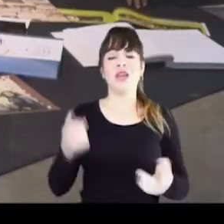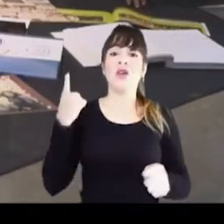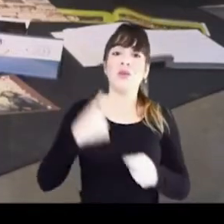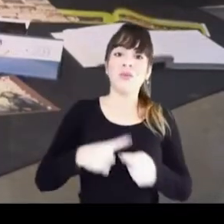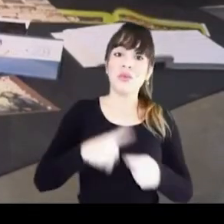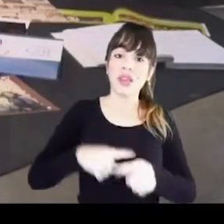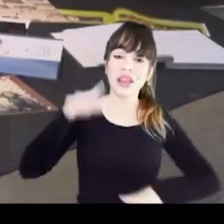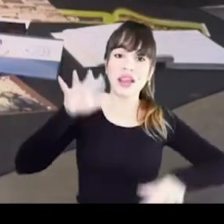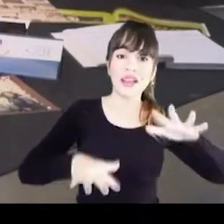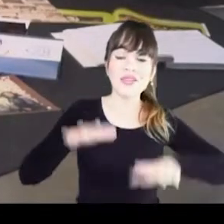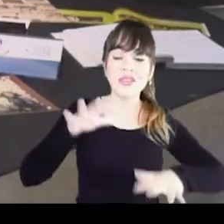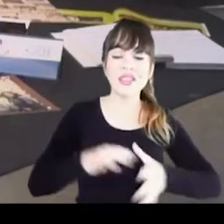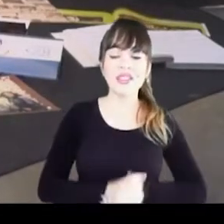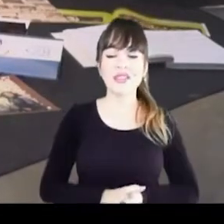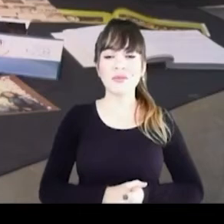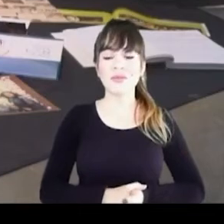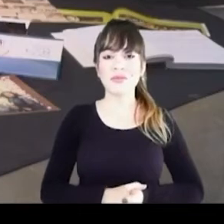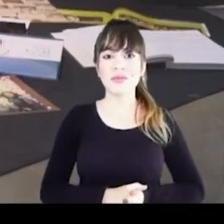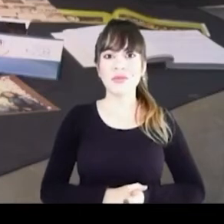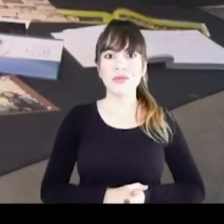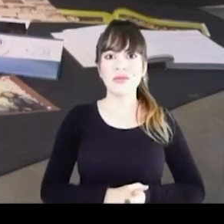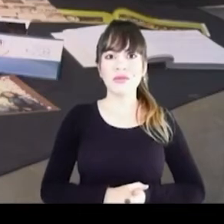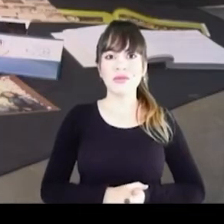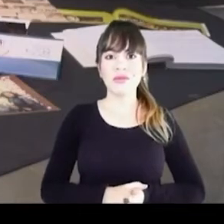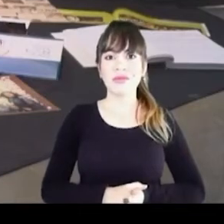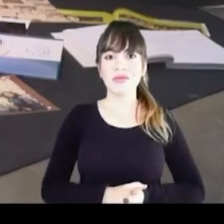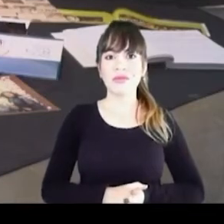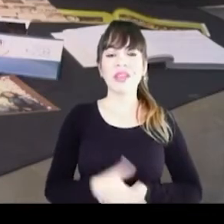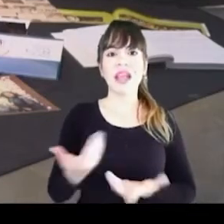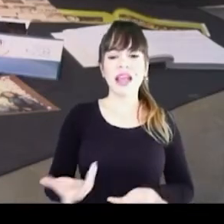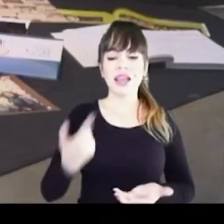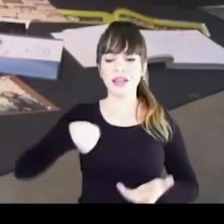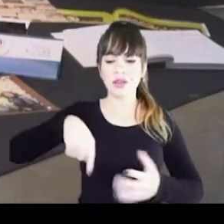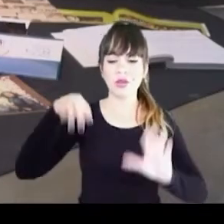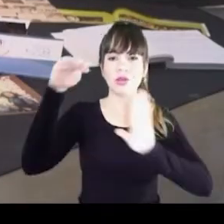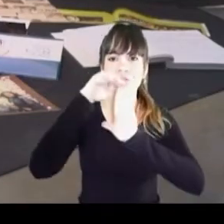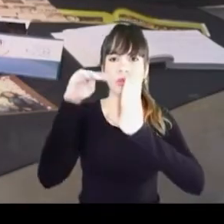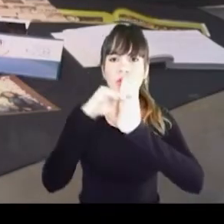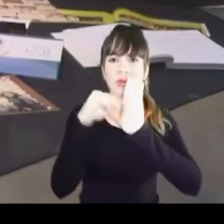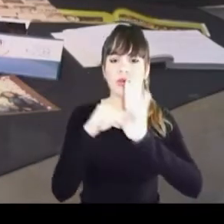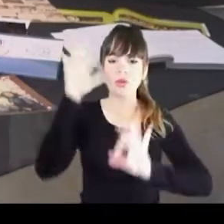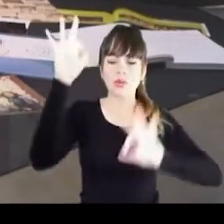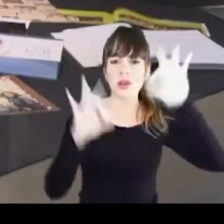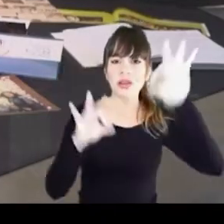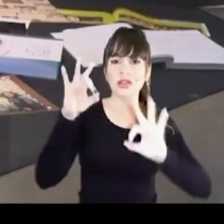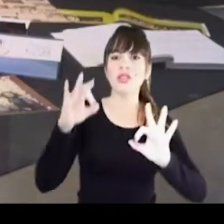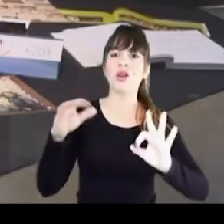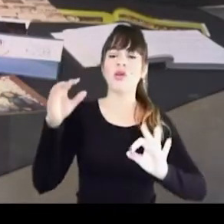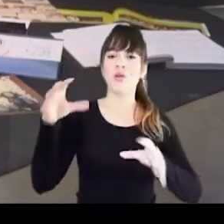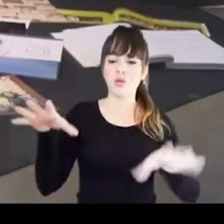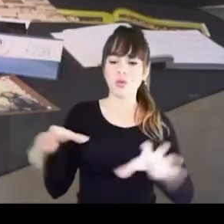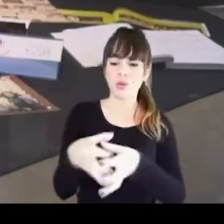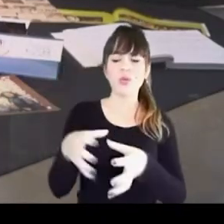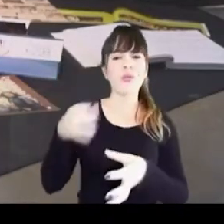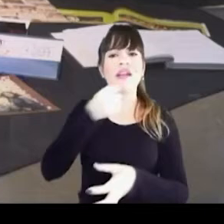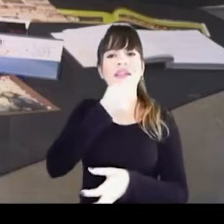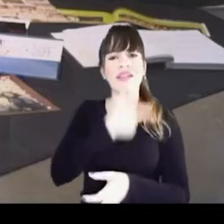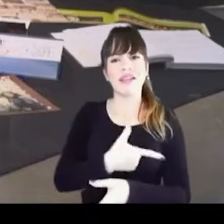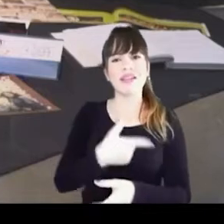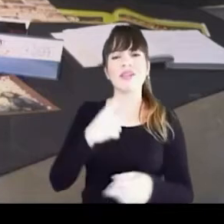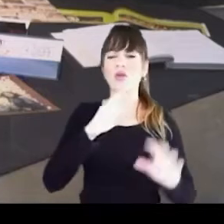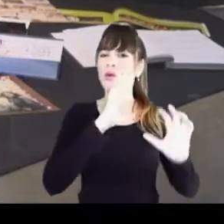Murilo está à esquerda, Marina à direita, e Erei entre eles. É a coisa do planejar. A questão do grupo é muito engraçado,